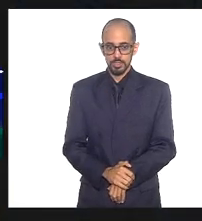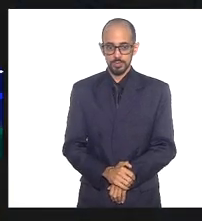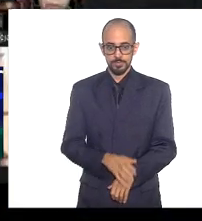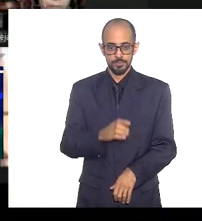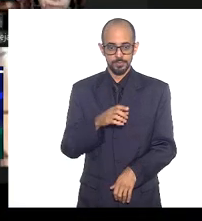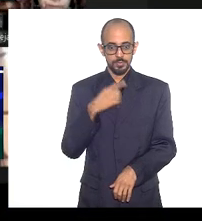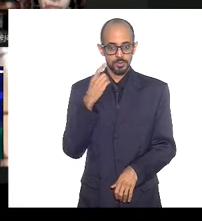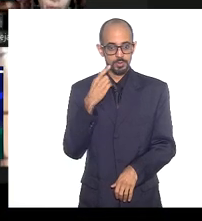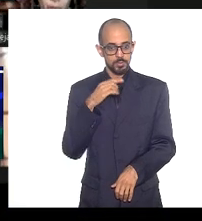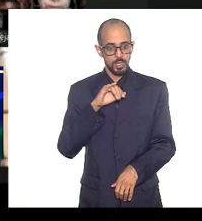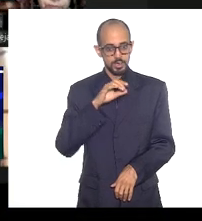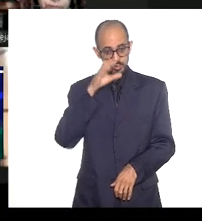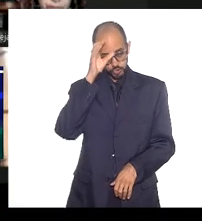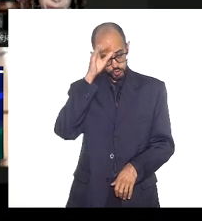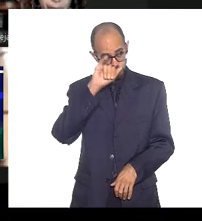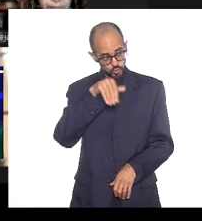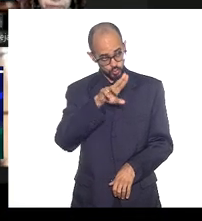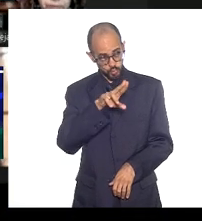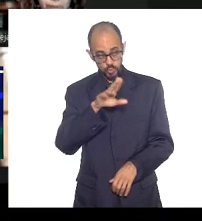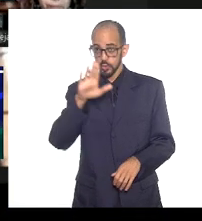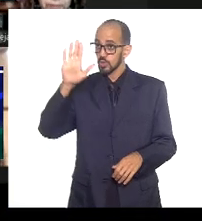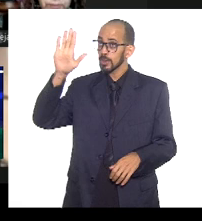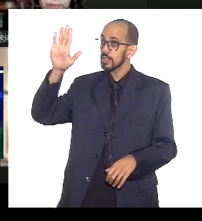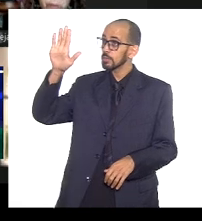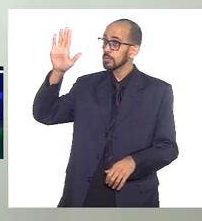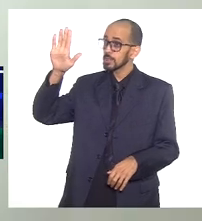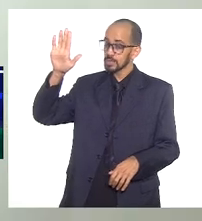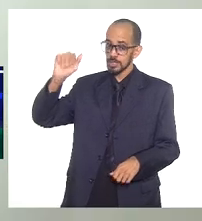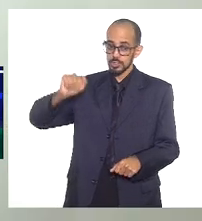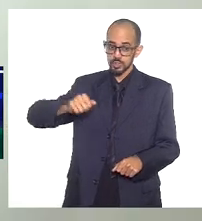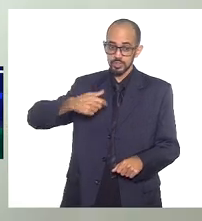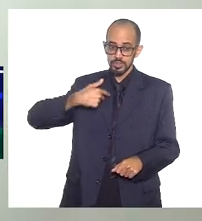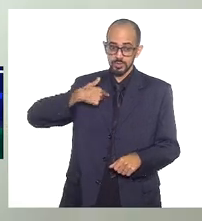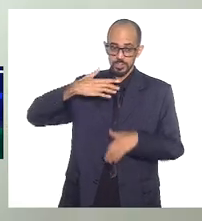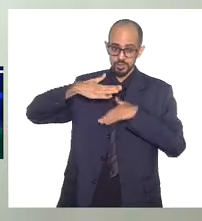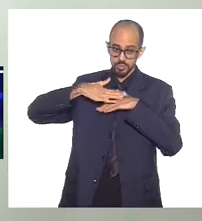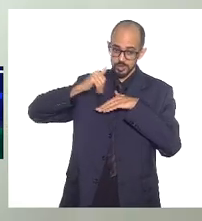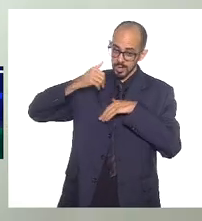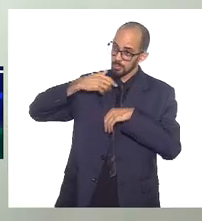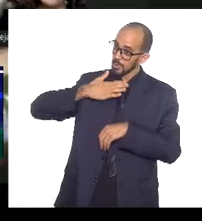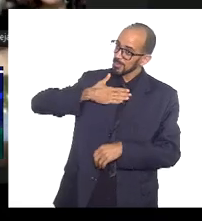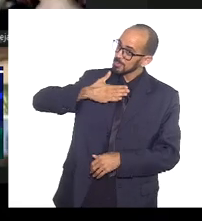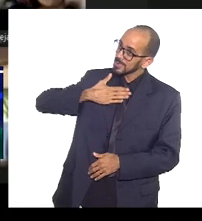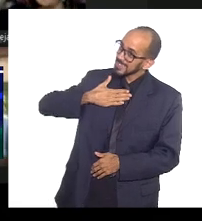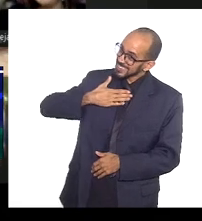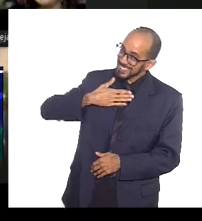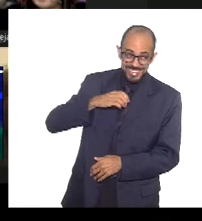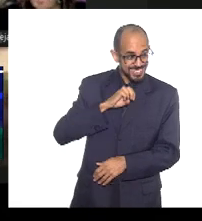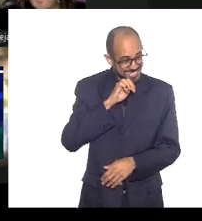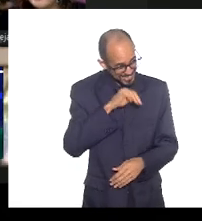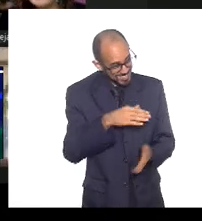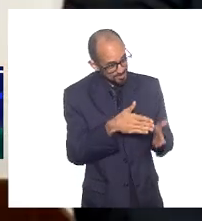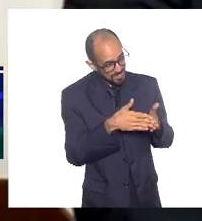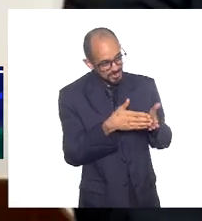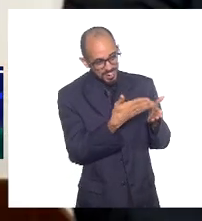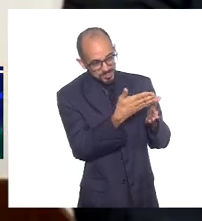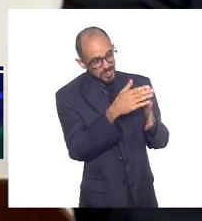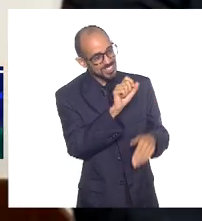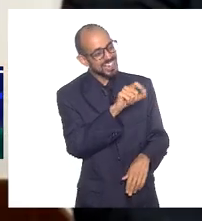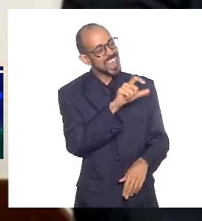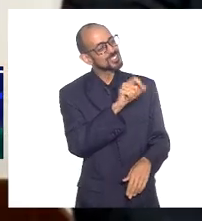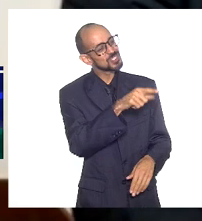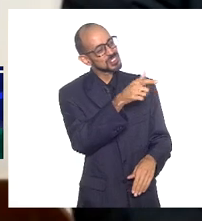Deputado Rubens... Oi, Tia. Vossa Excelência chamou a deputada Tia Júnior. Por favor. Diazul.